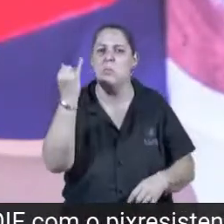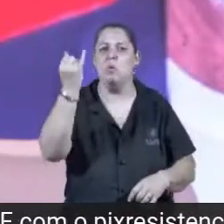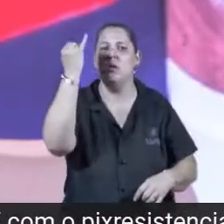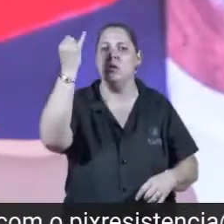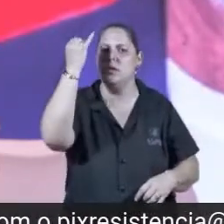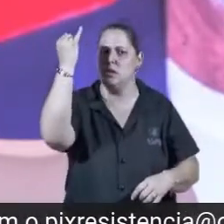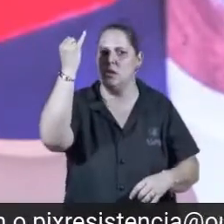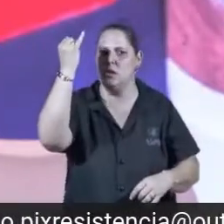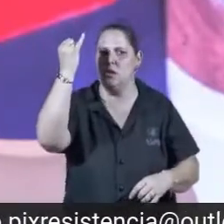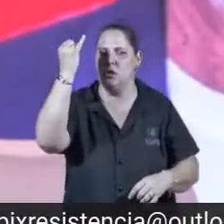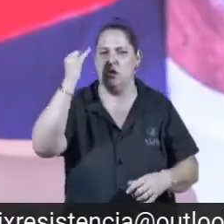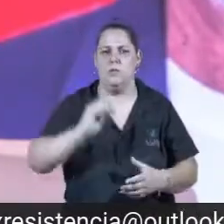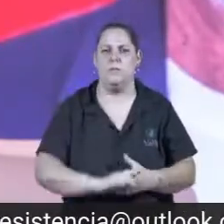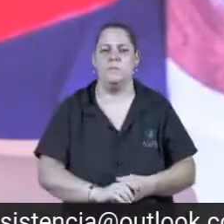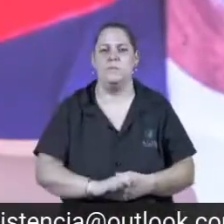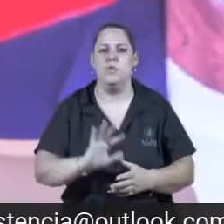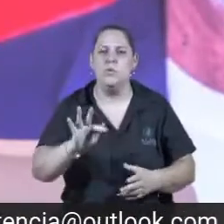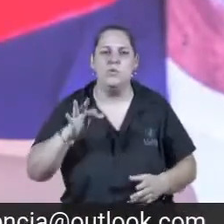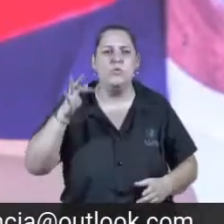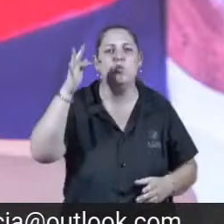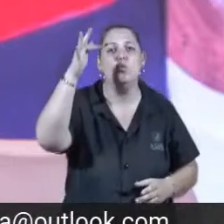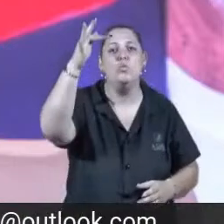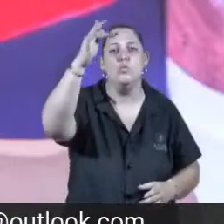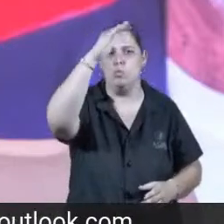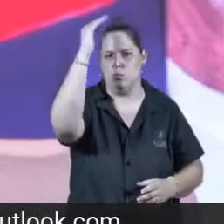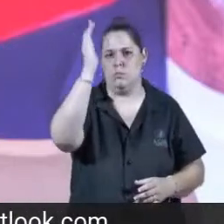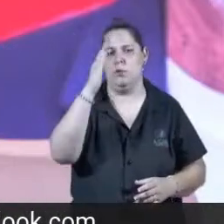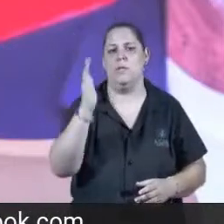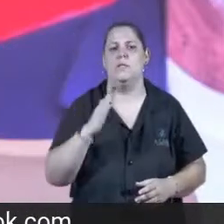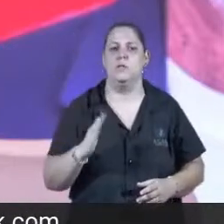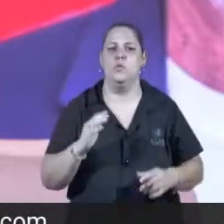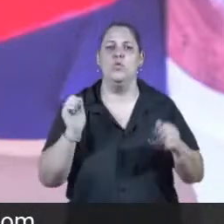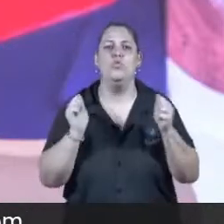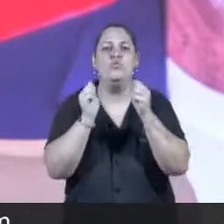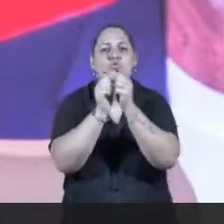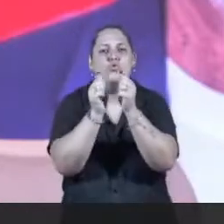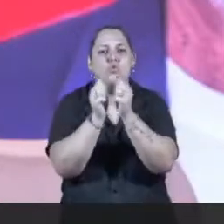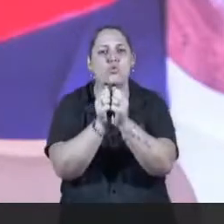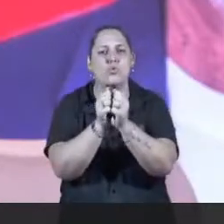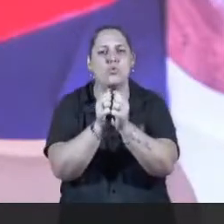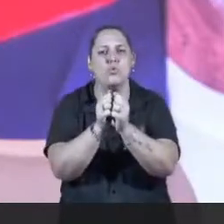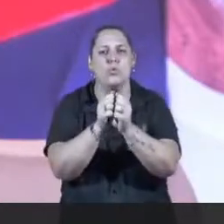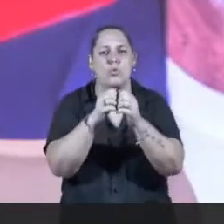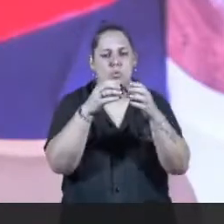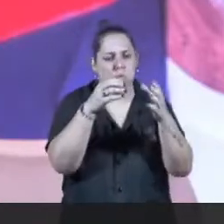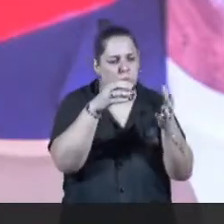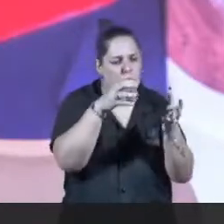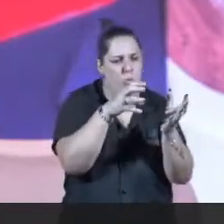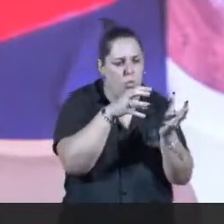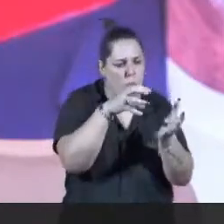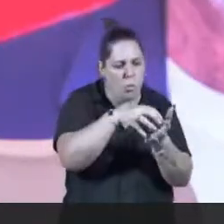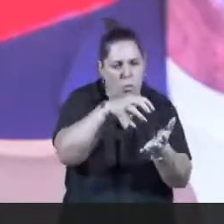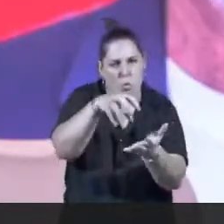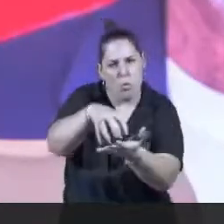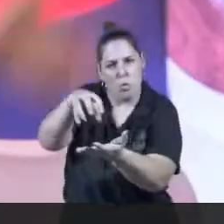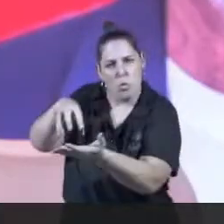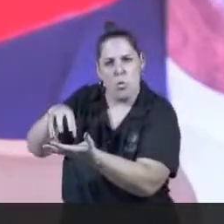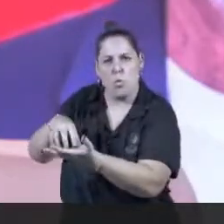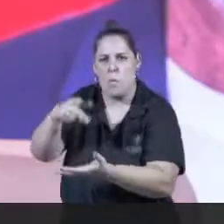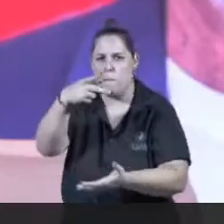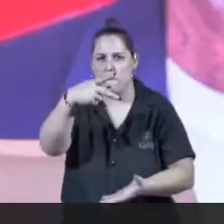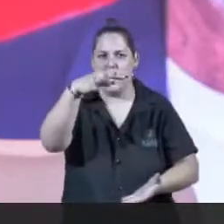e definidor do futuro do Brasil. Junto com os setoriais do PT, junto com as